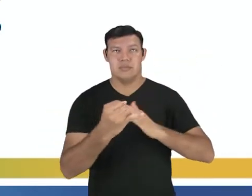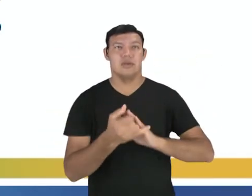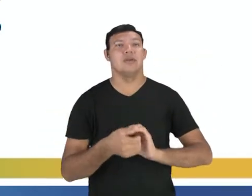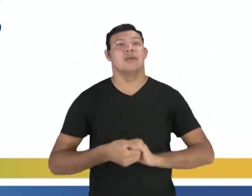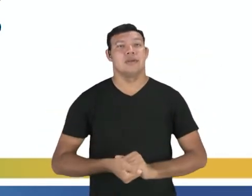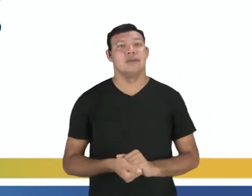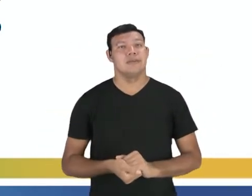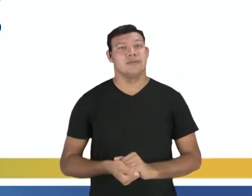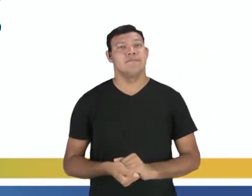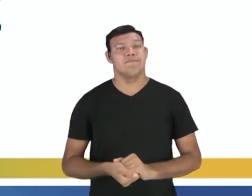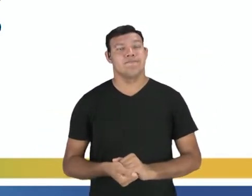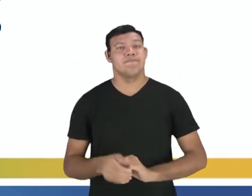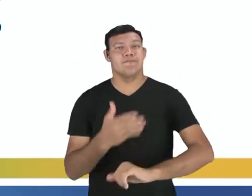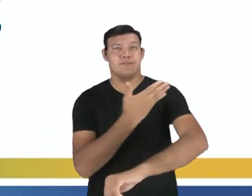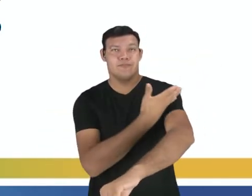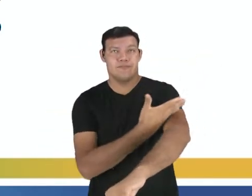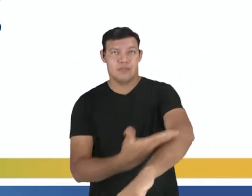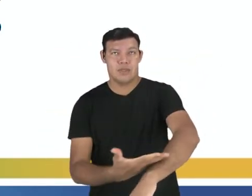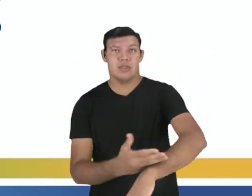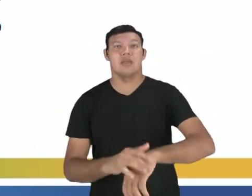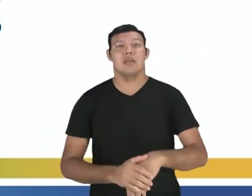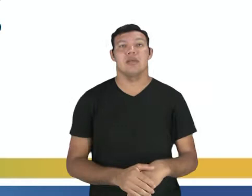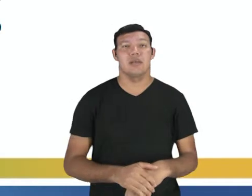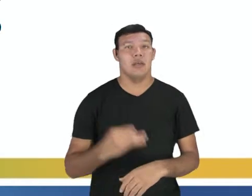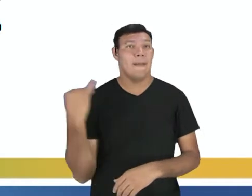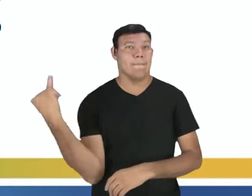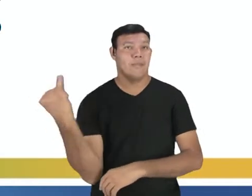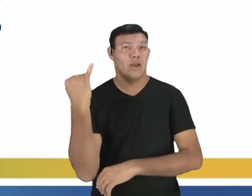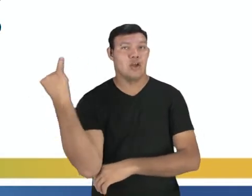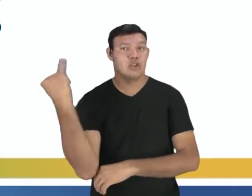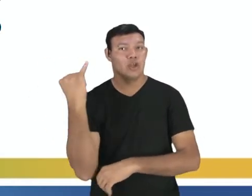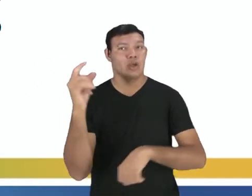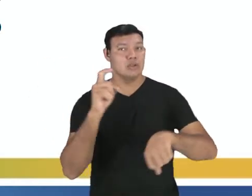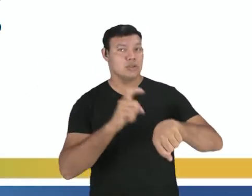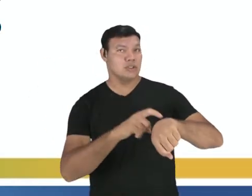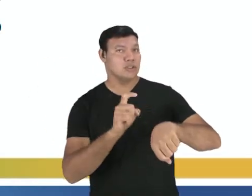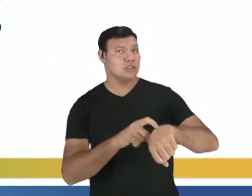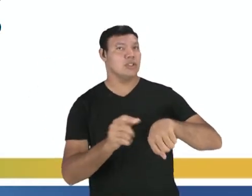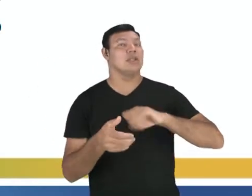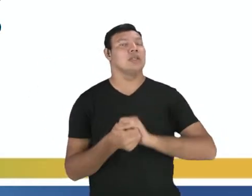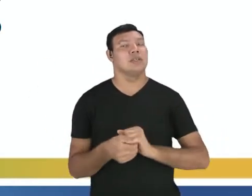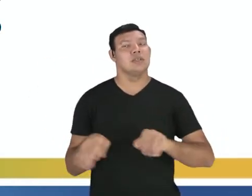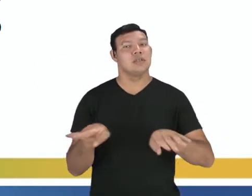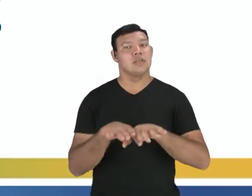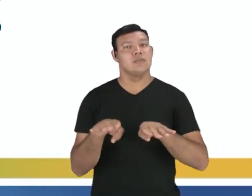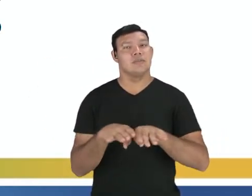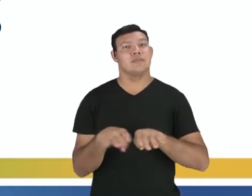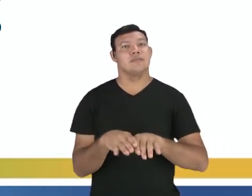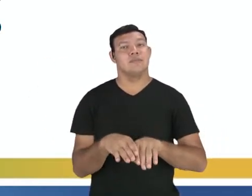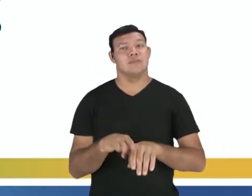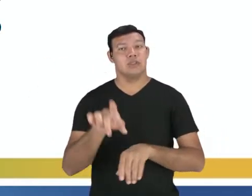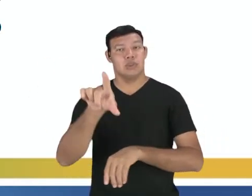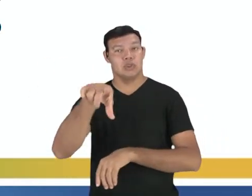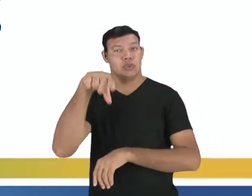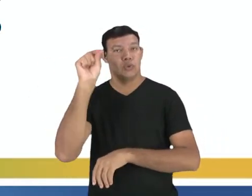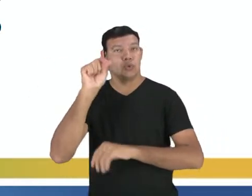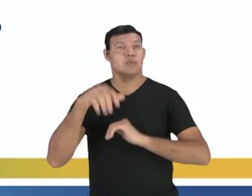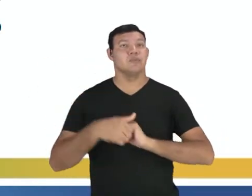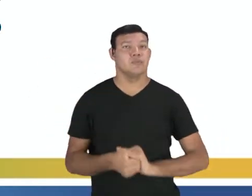importância, cronológico, de preferência. É muito comum a ordenação das ideias e